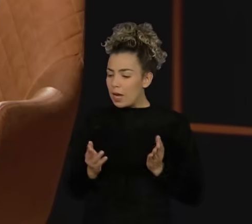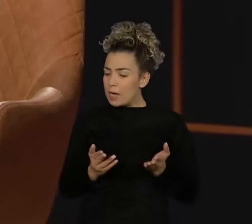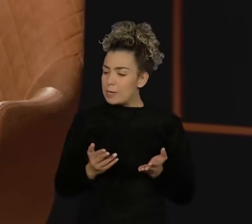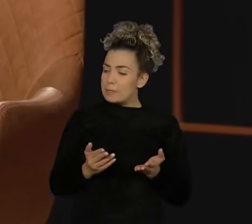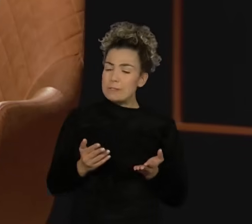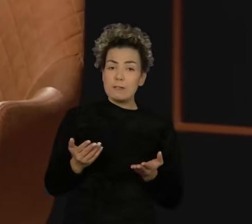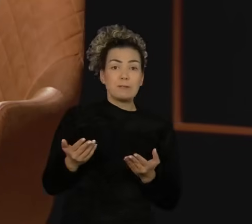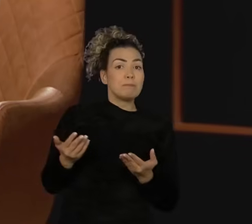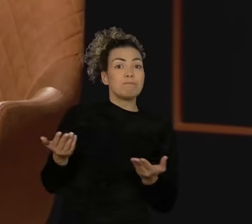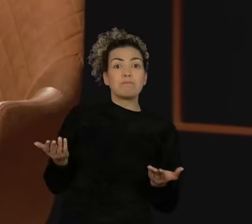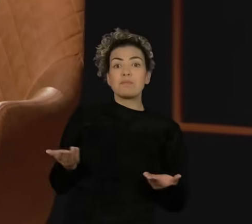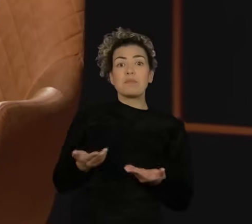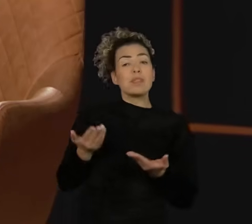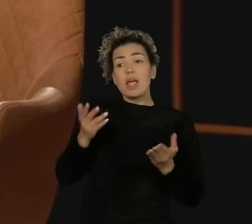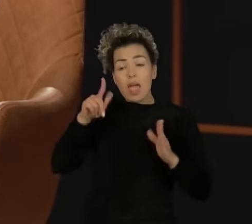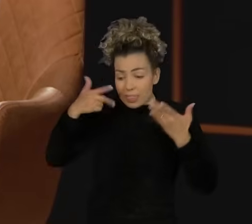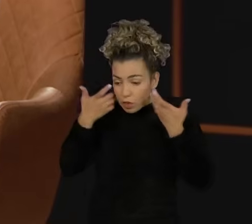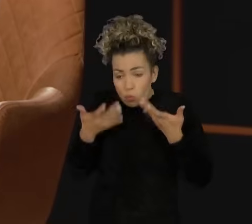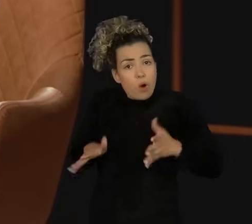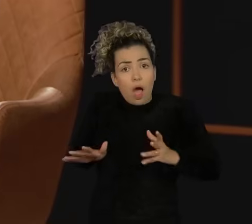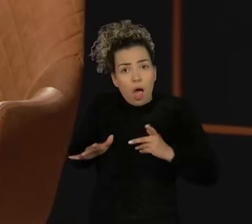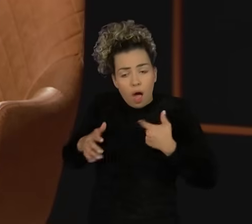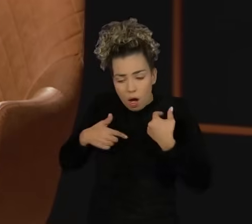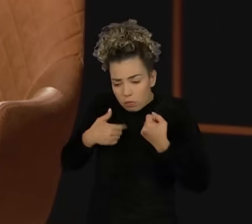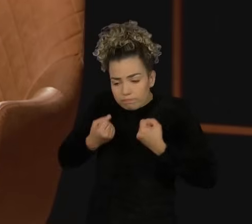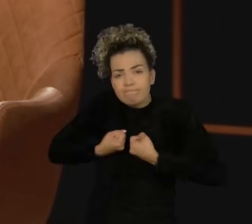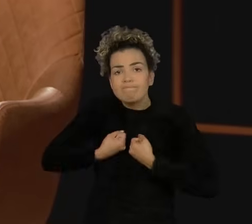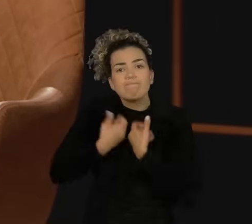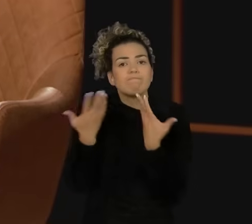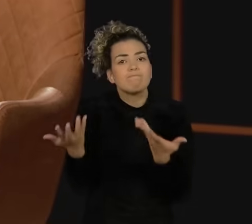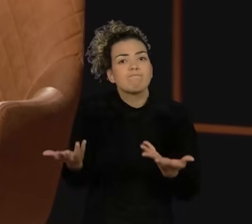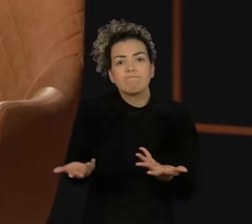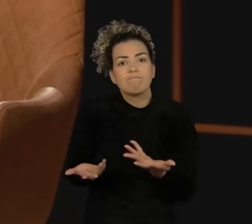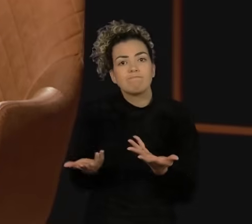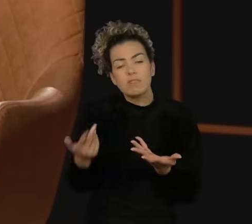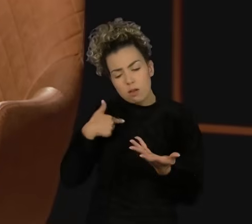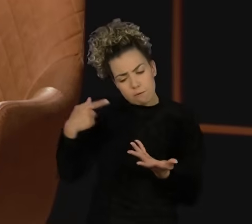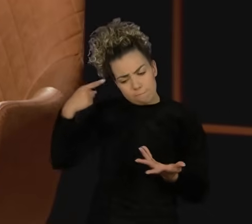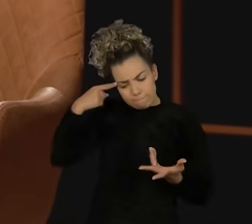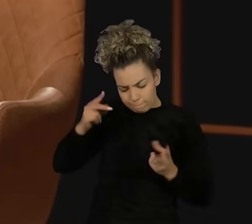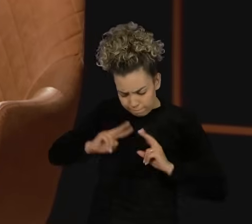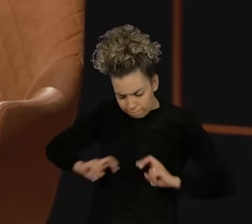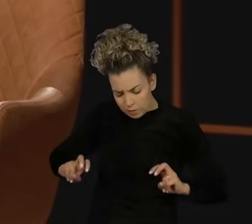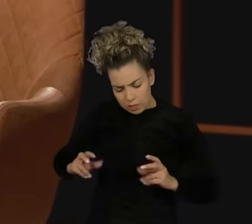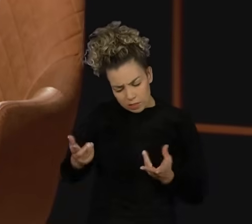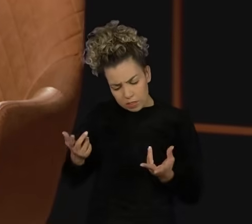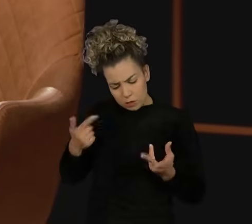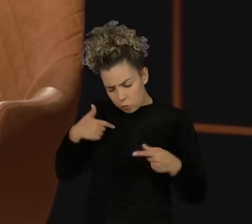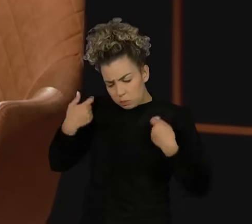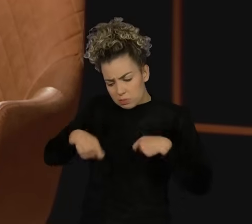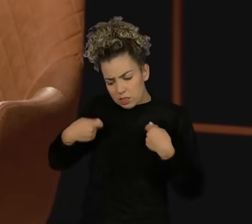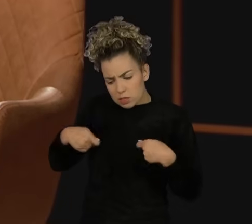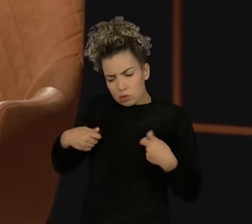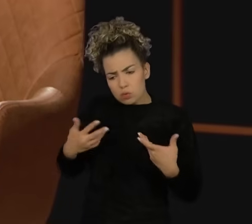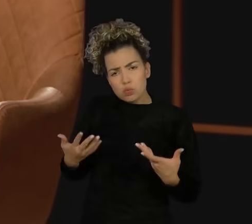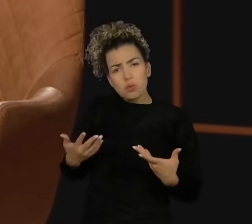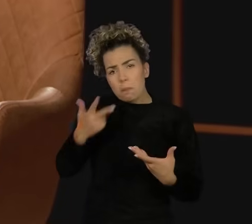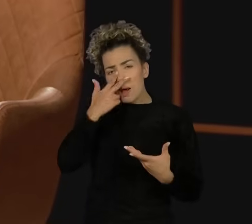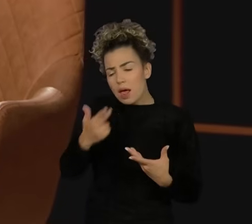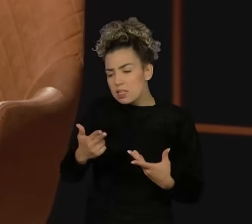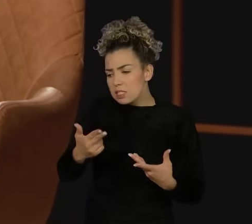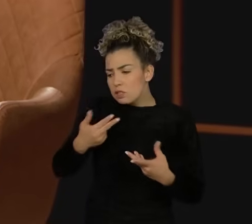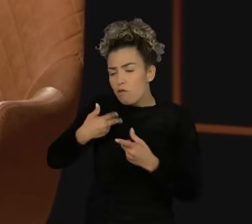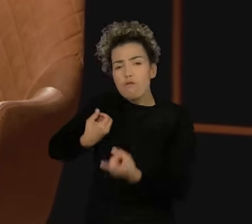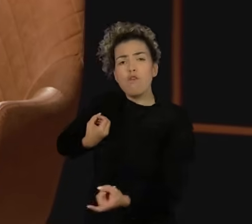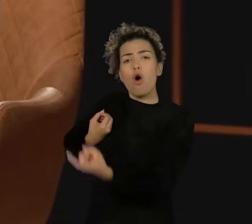Sem saber, era intuitivo também, de que eu precisava voltar, não apenas às minhas raízes, mas que